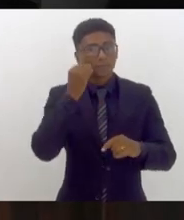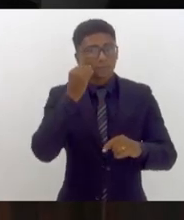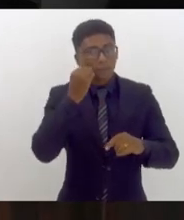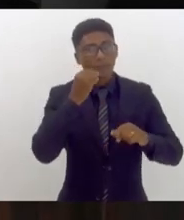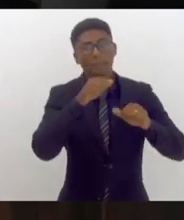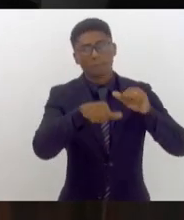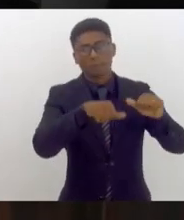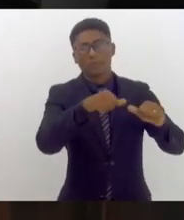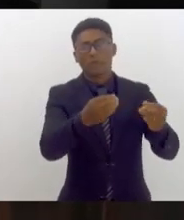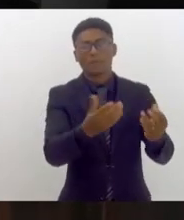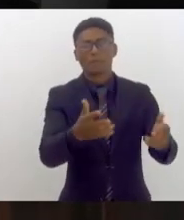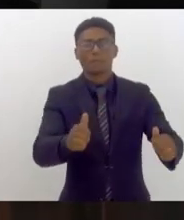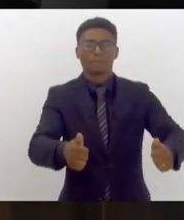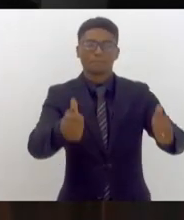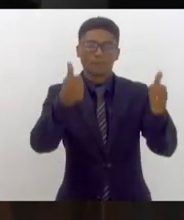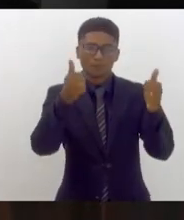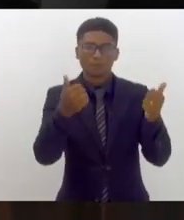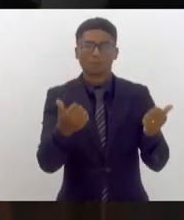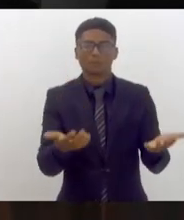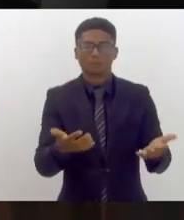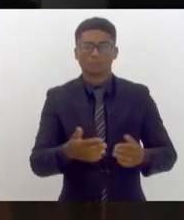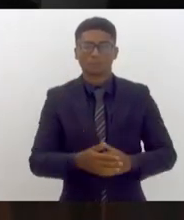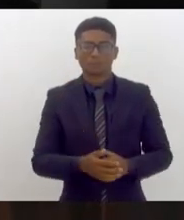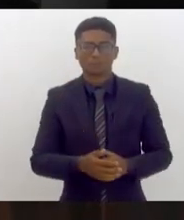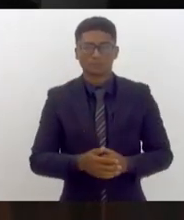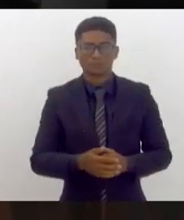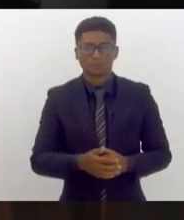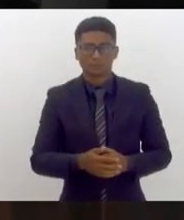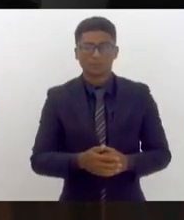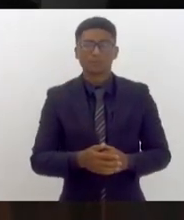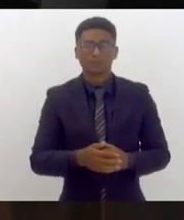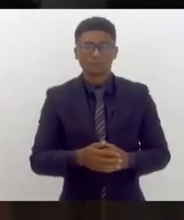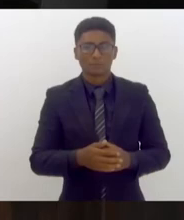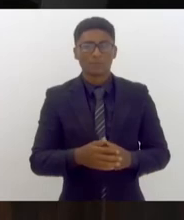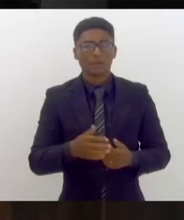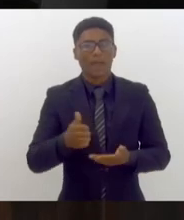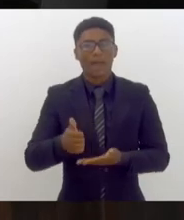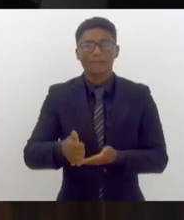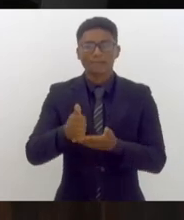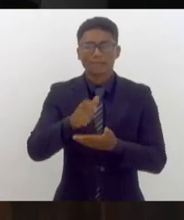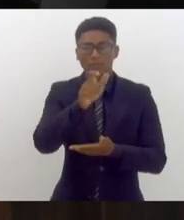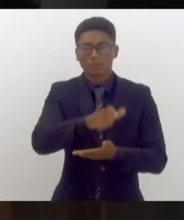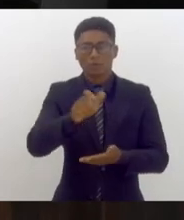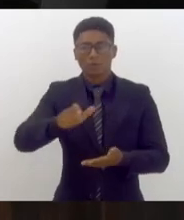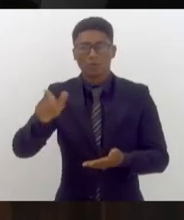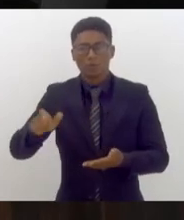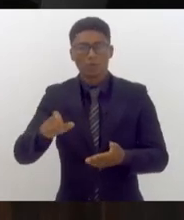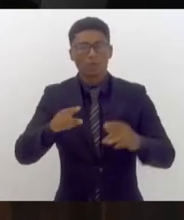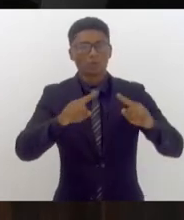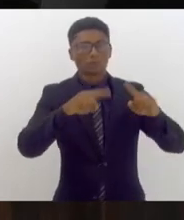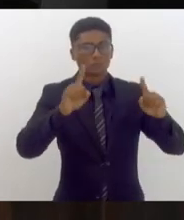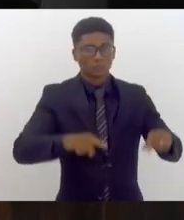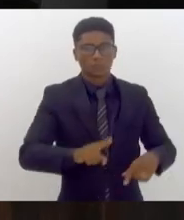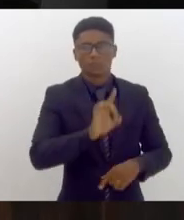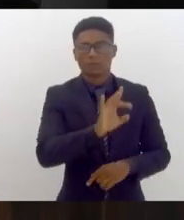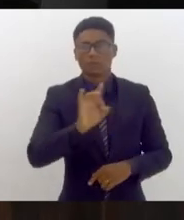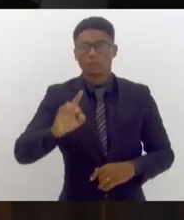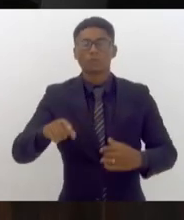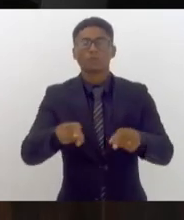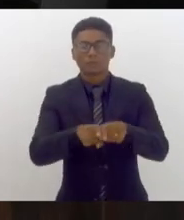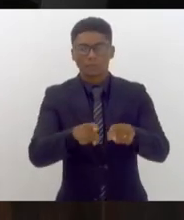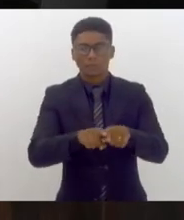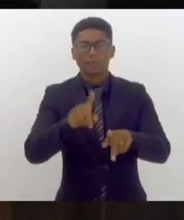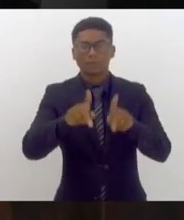é para melhoria não só dos nobres parlamentares, mas também de cada assessor, de cada servidor dessa casa e também do público que